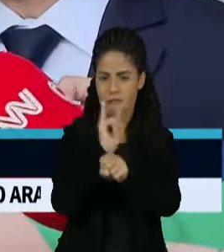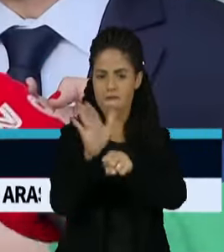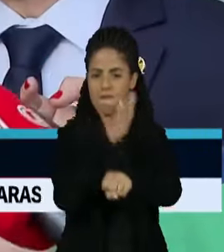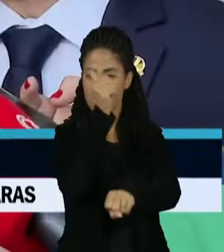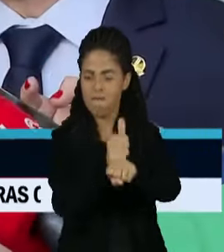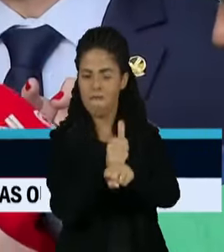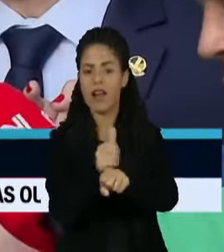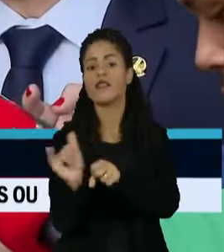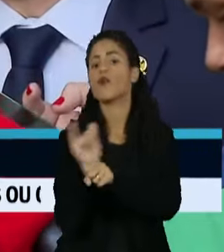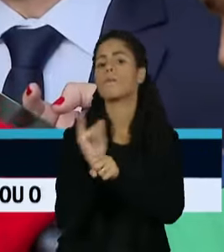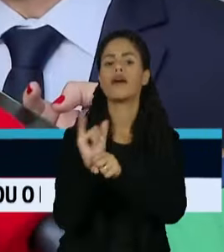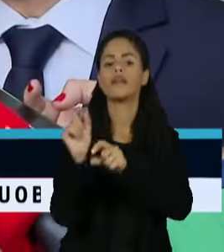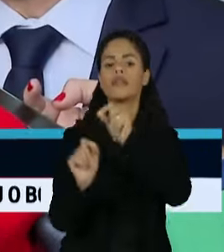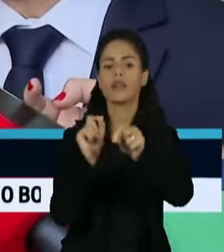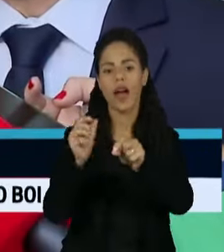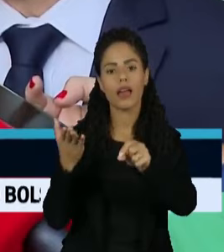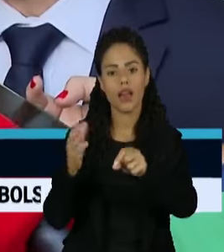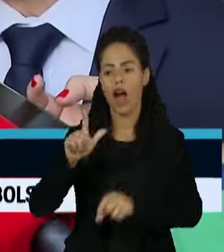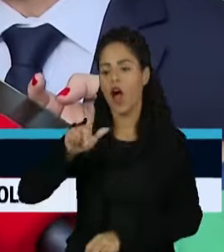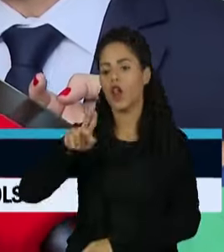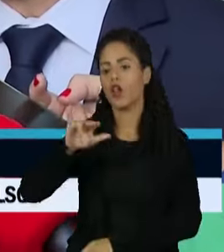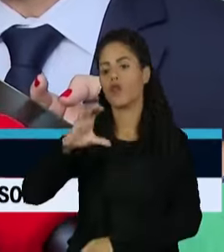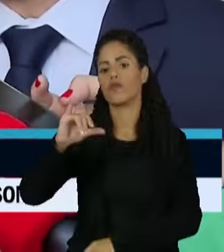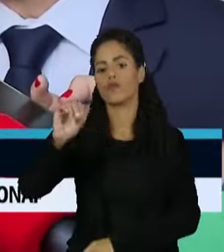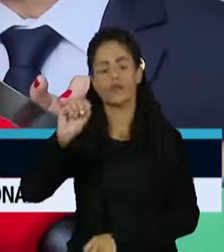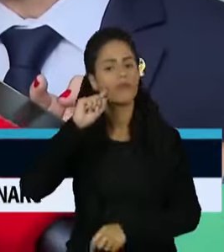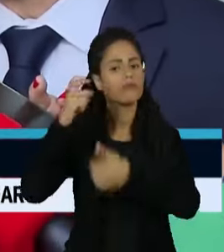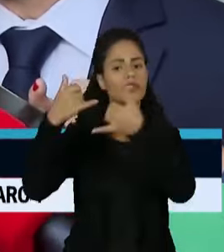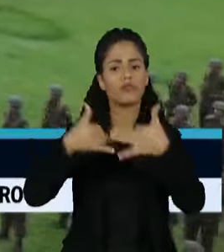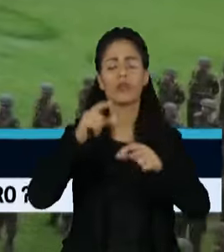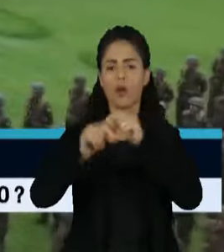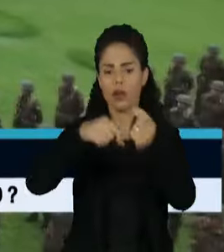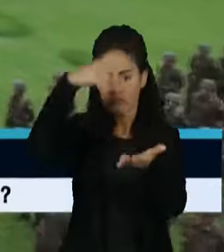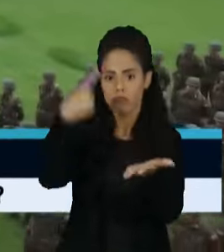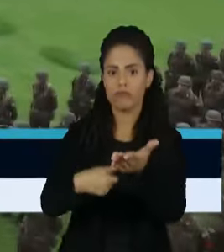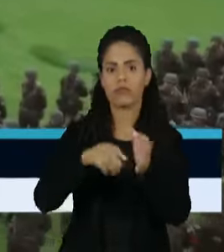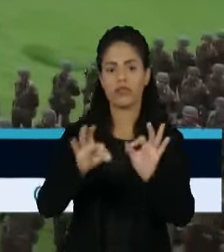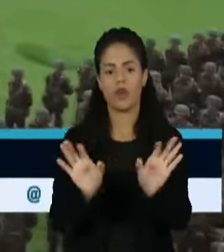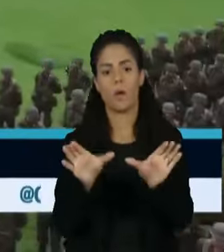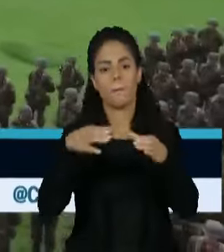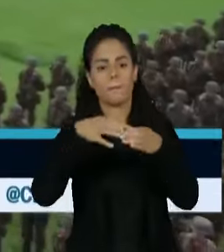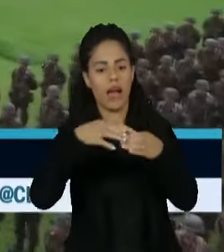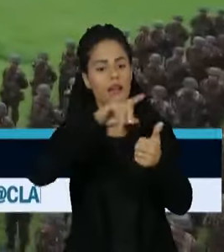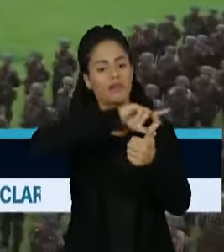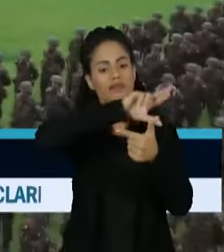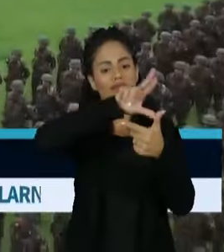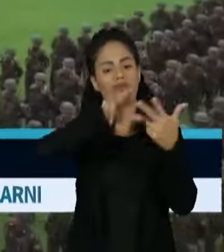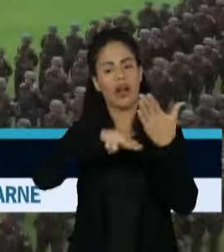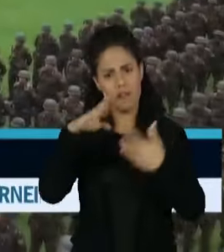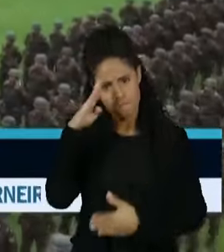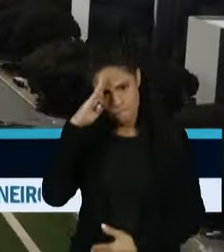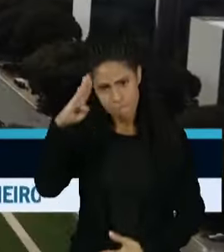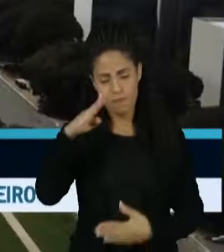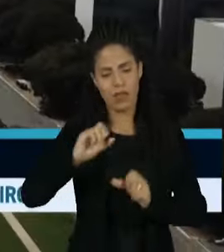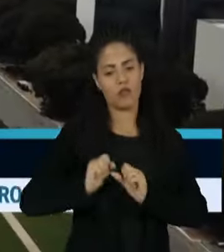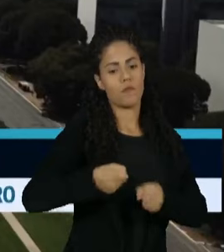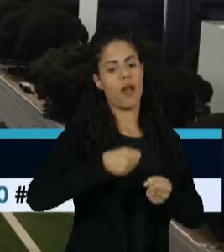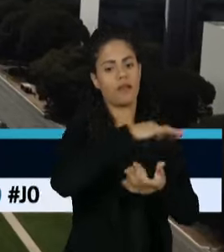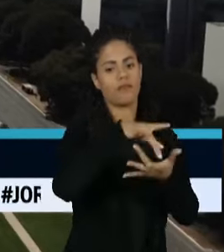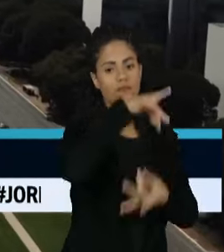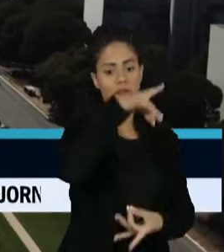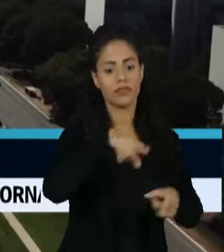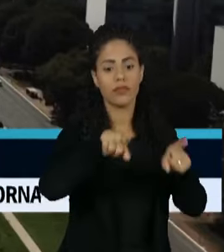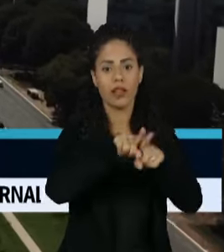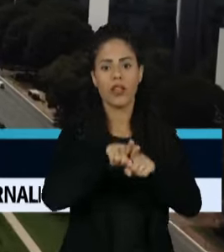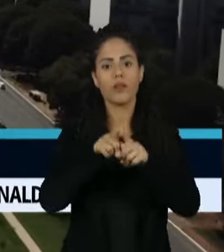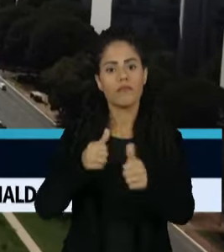A estratégia do ministro Múcio é deixar claro o compromisso das Forças Armadas com a democracia e se